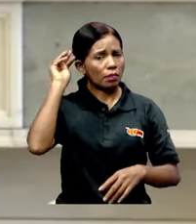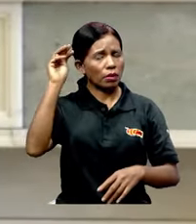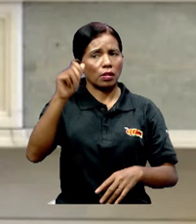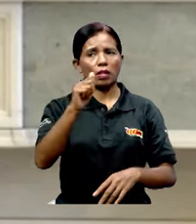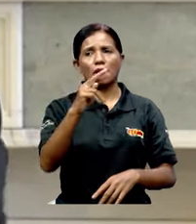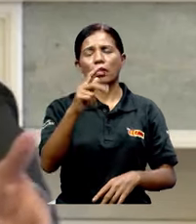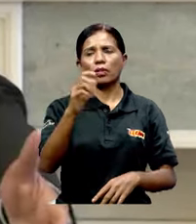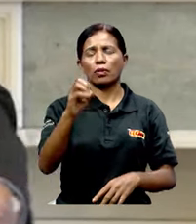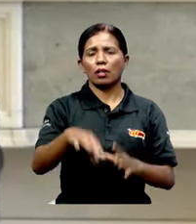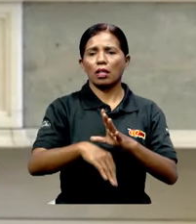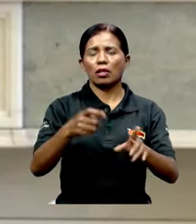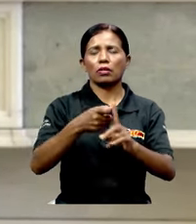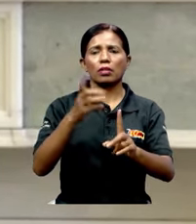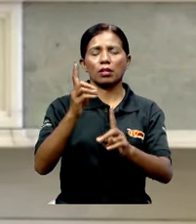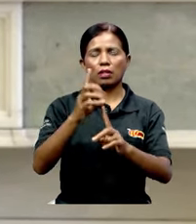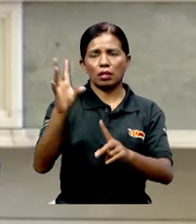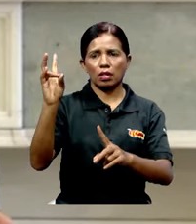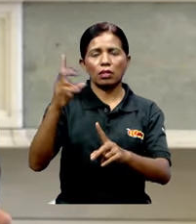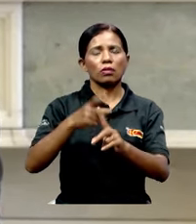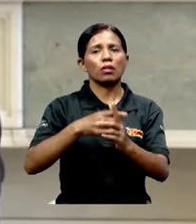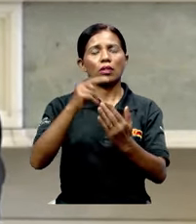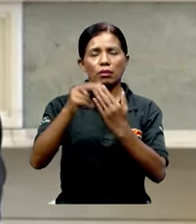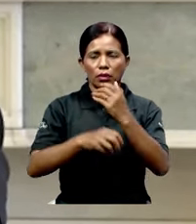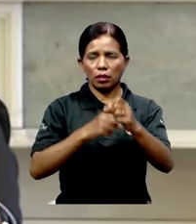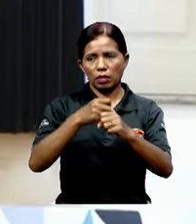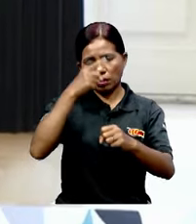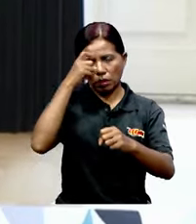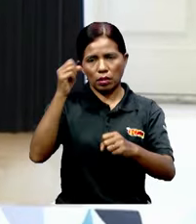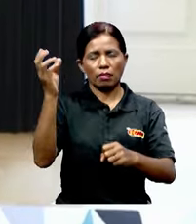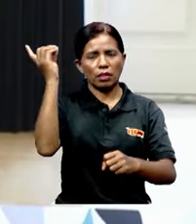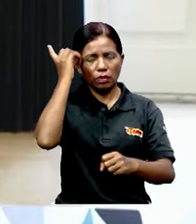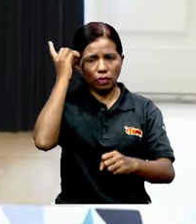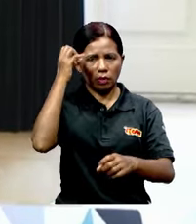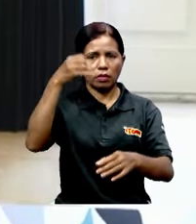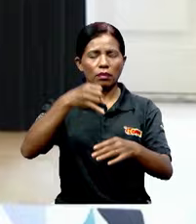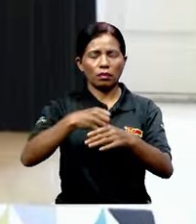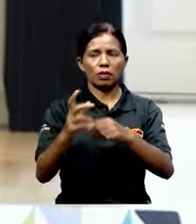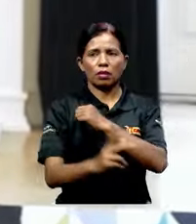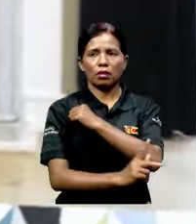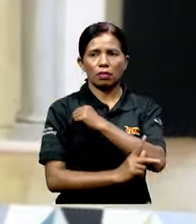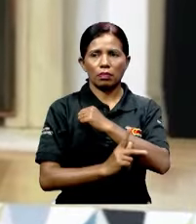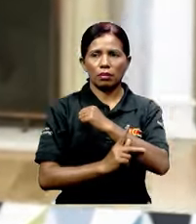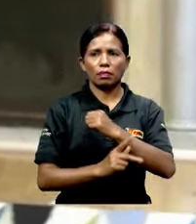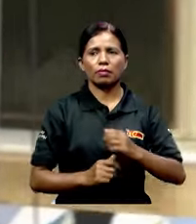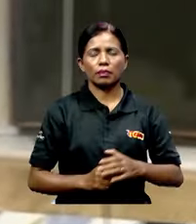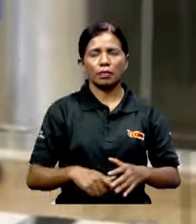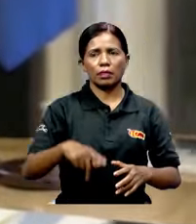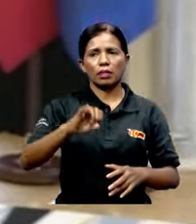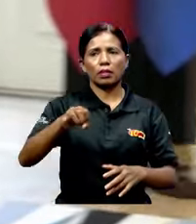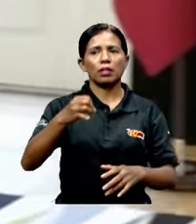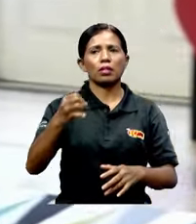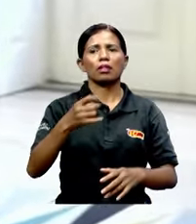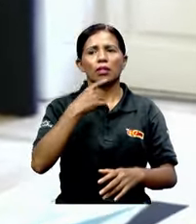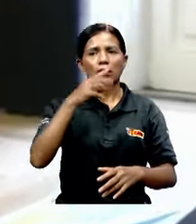Costa, resignan e haloron hito fulang novembro tinangné, também desconfia envolve a corrupção. Procurador Siratemi, ministro